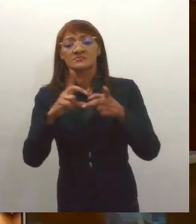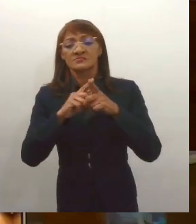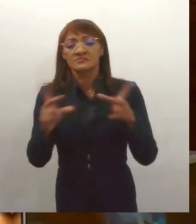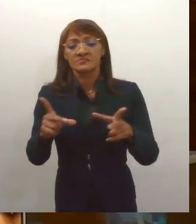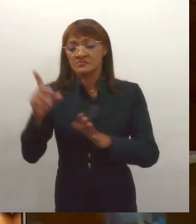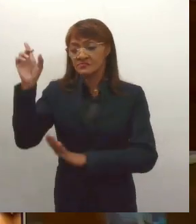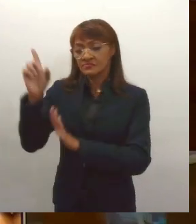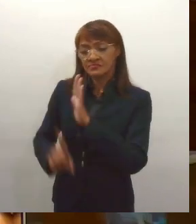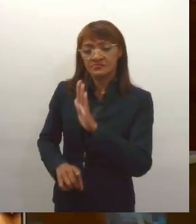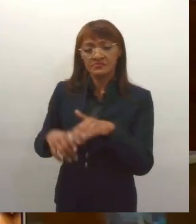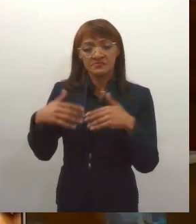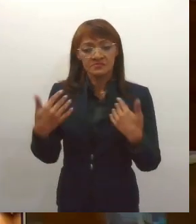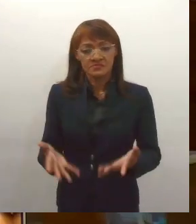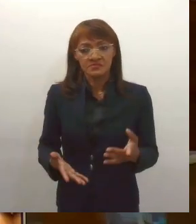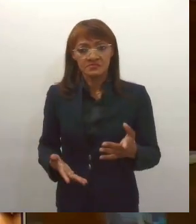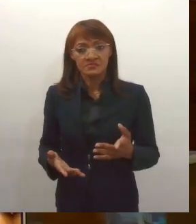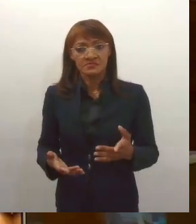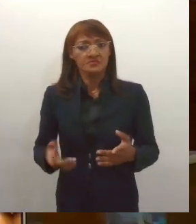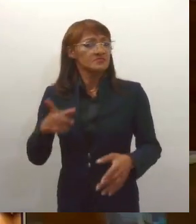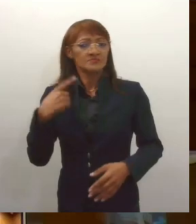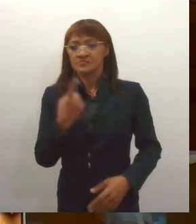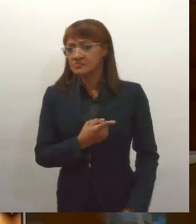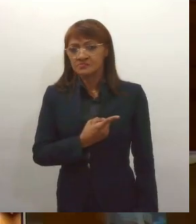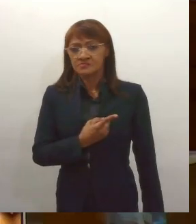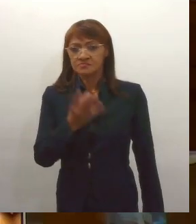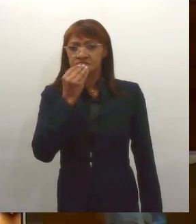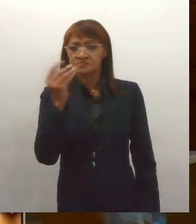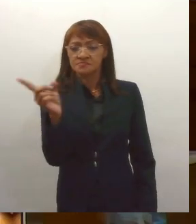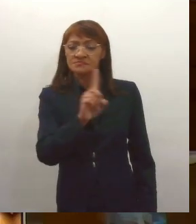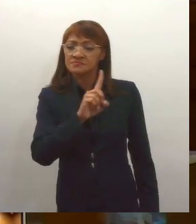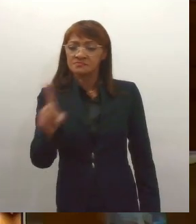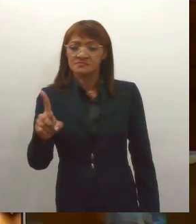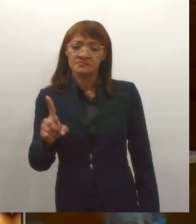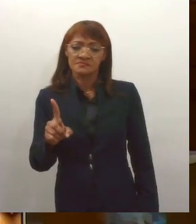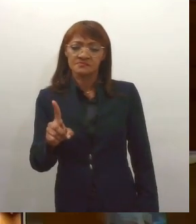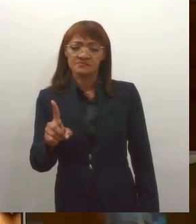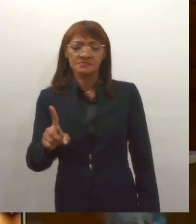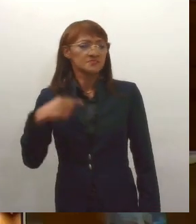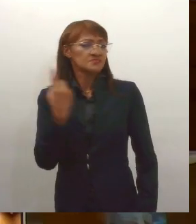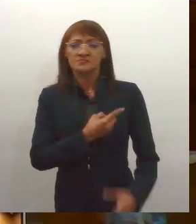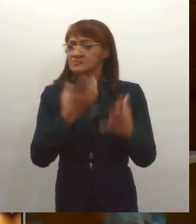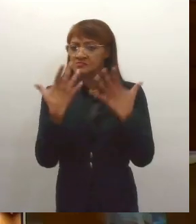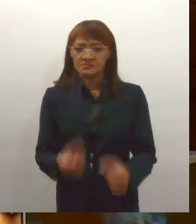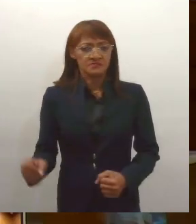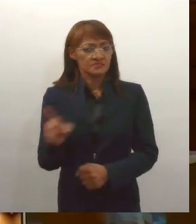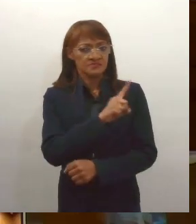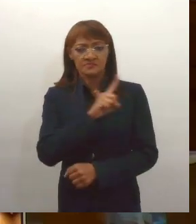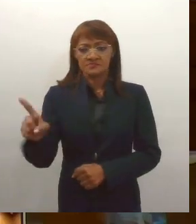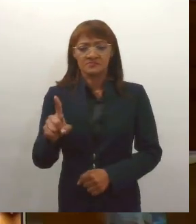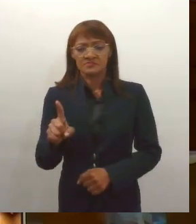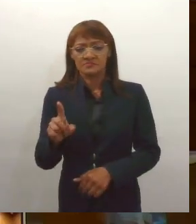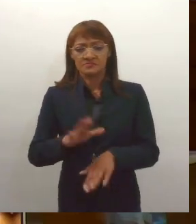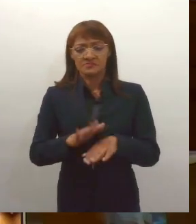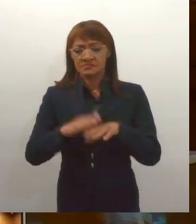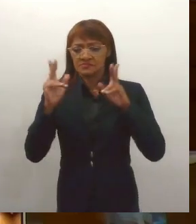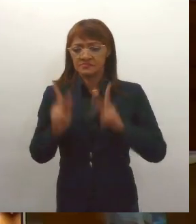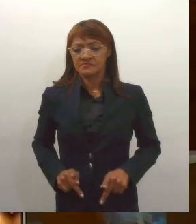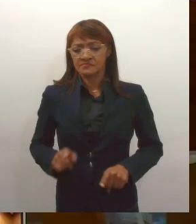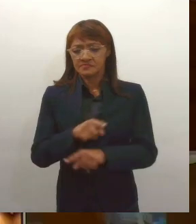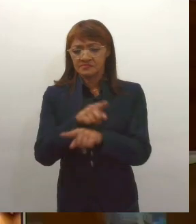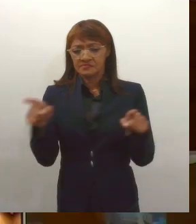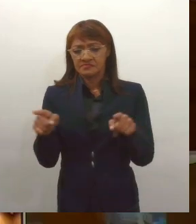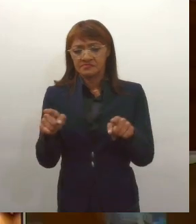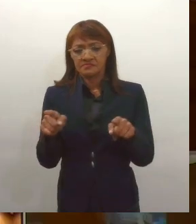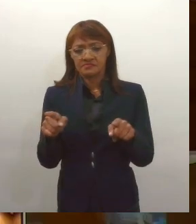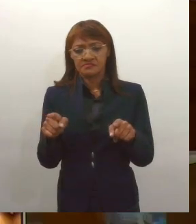silenciar Não iremos tolerar esse tipo de comportamento em usando as nossas pautas para ter